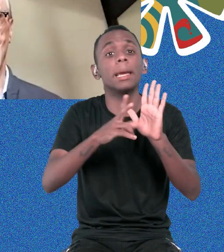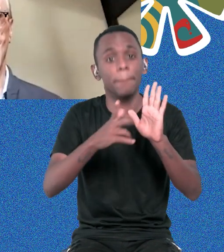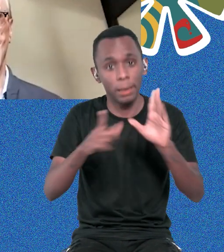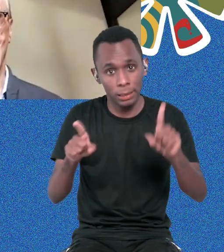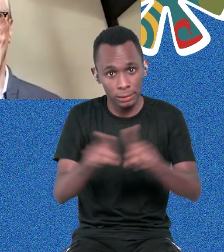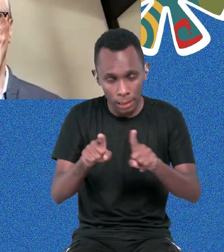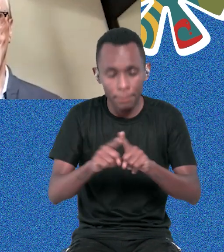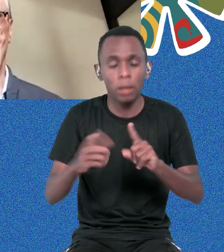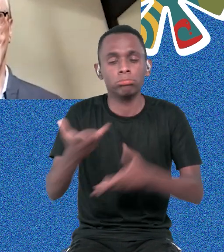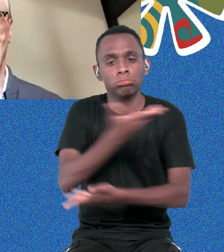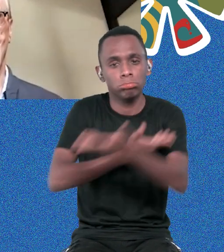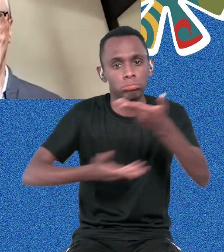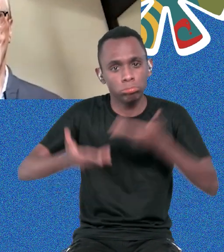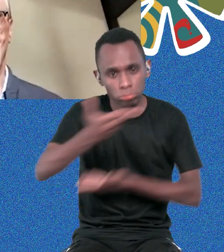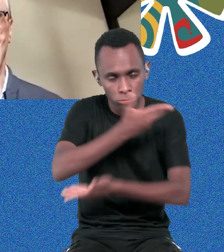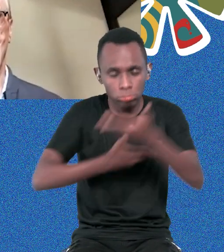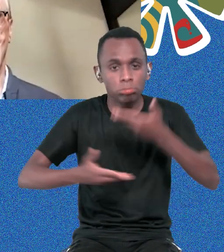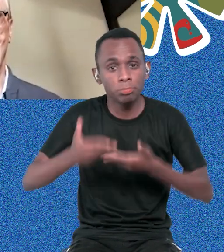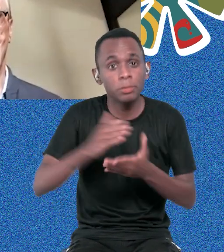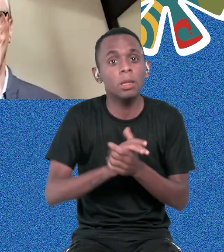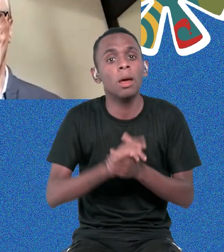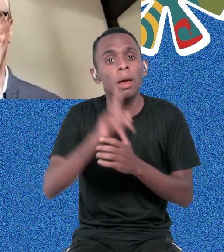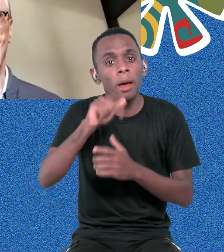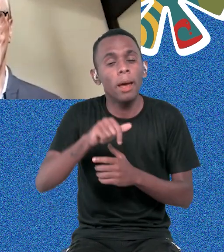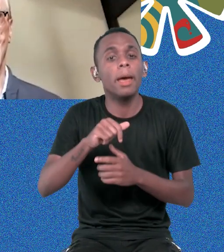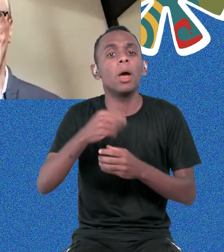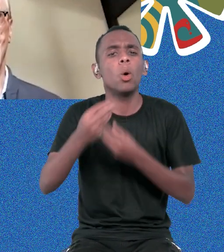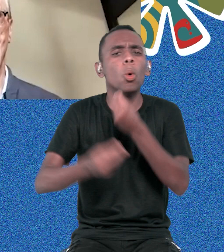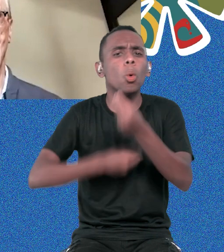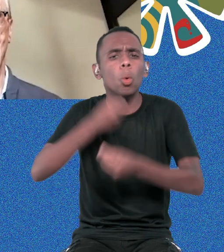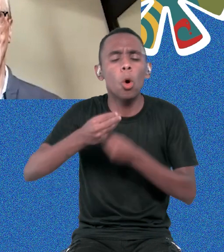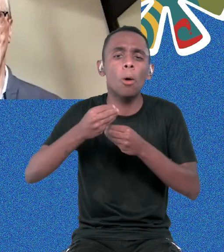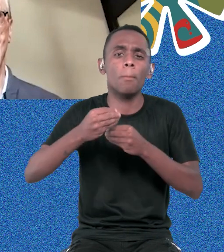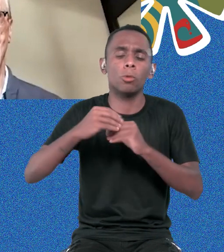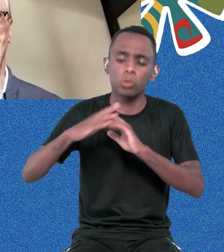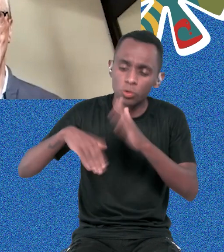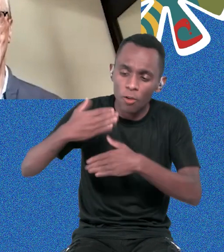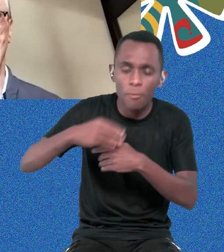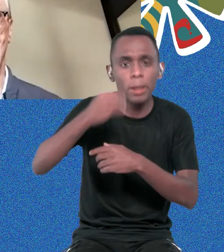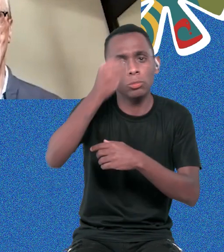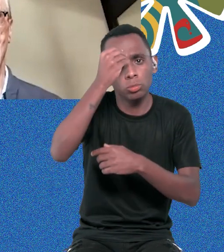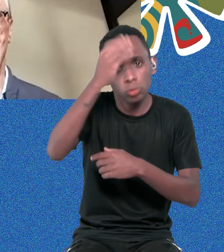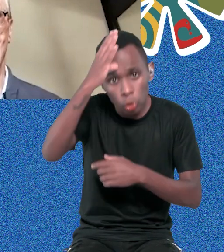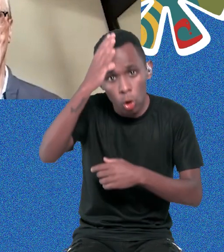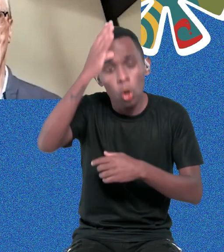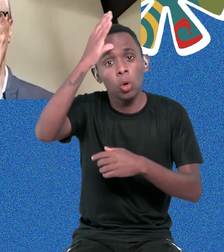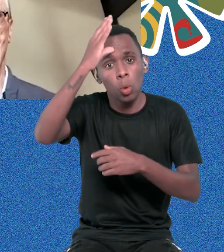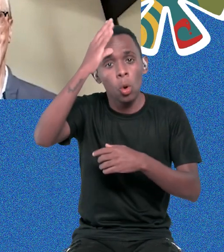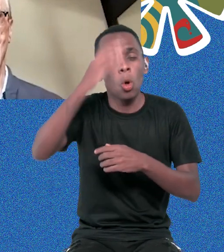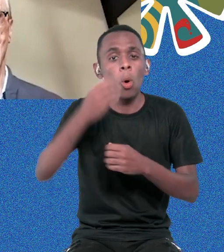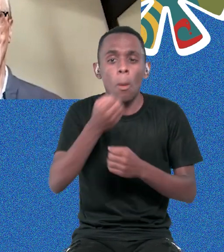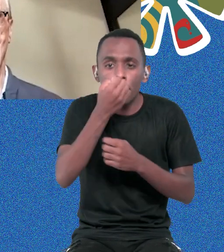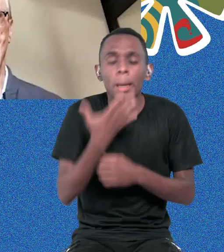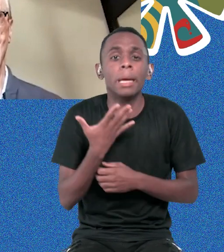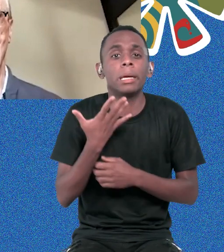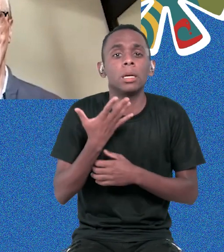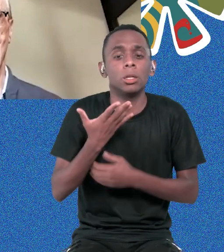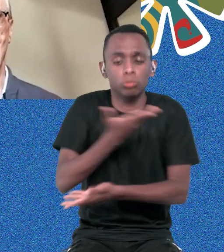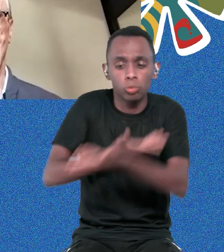para trabalhar aqui, discutir com você hoje, o caráter formador do patrimônio cultural como um bem